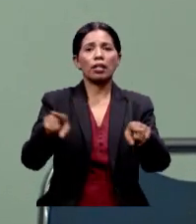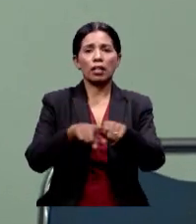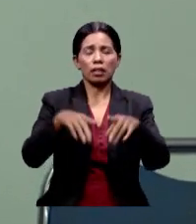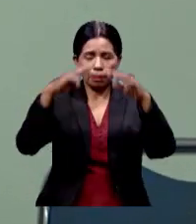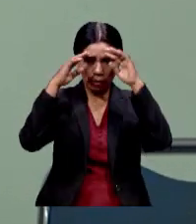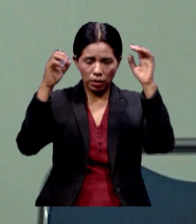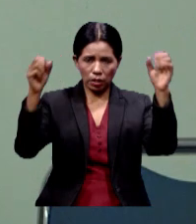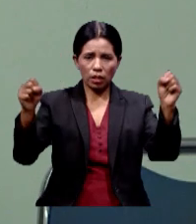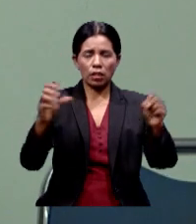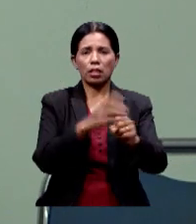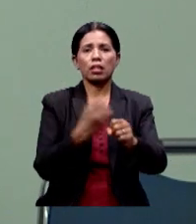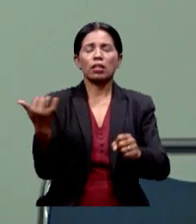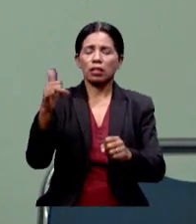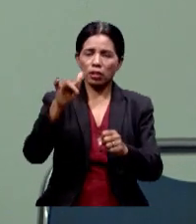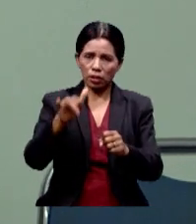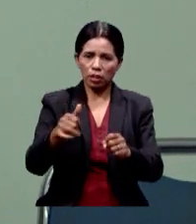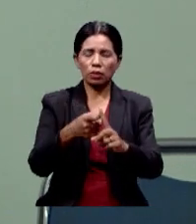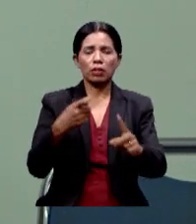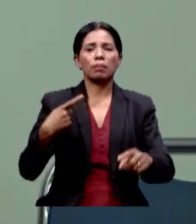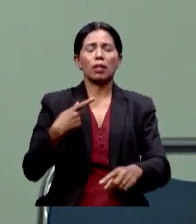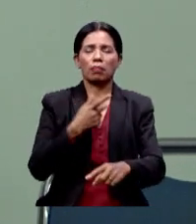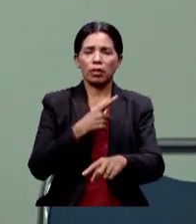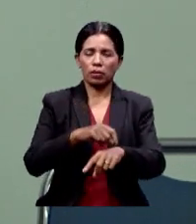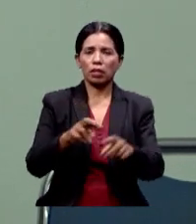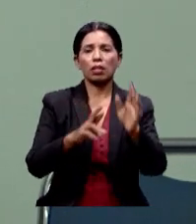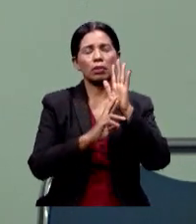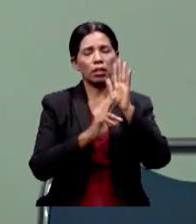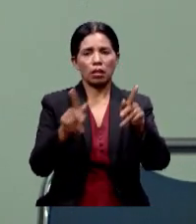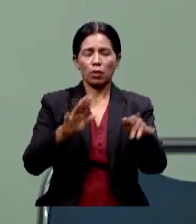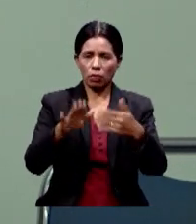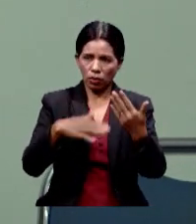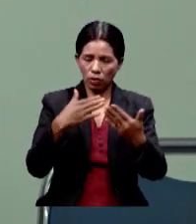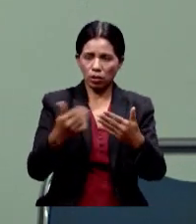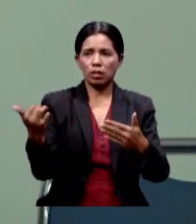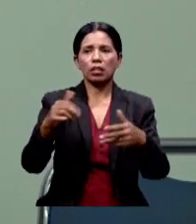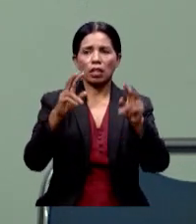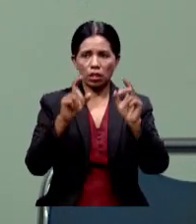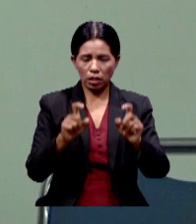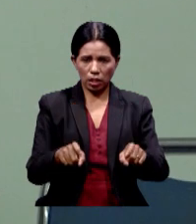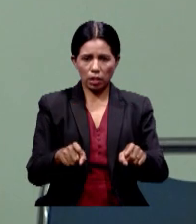Presidente da República, Sira, o seu Parlamento, mas representa o povo, é natural que Sira tem que, mas